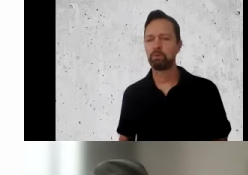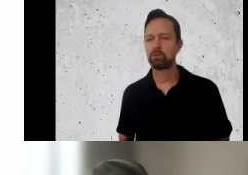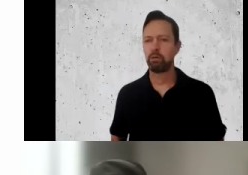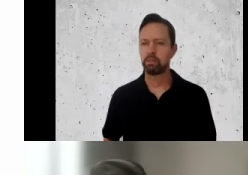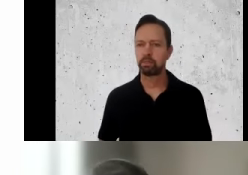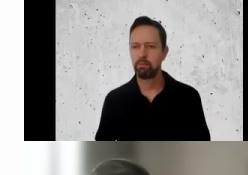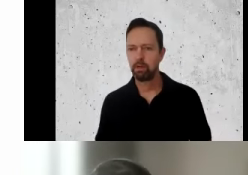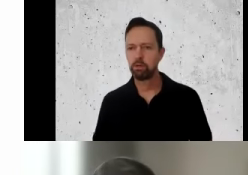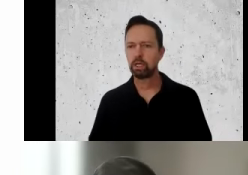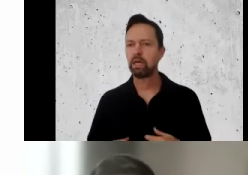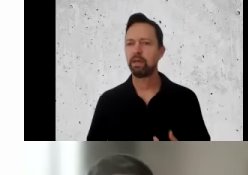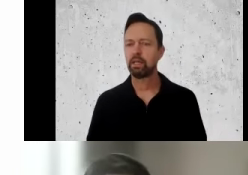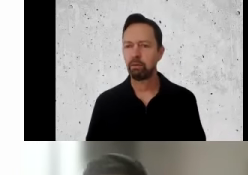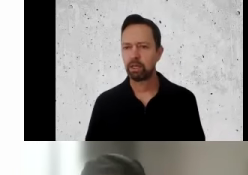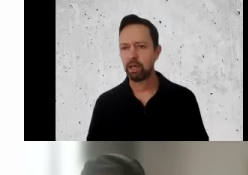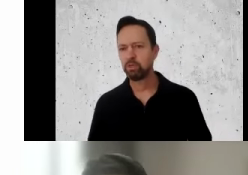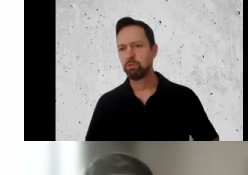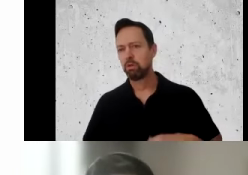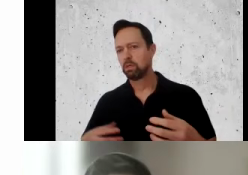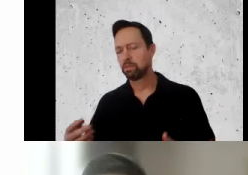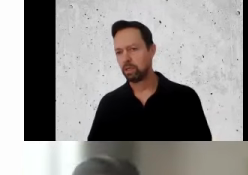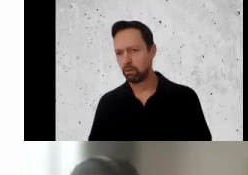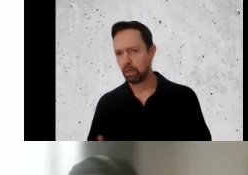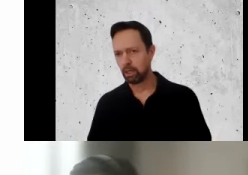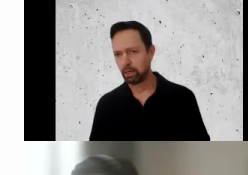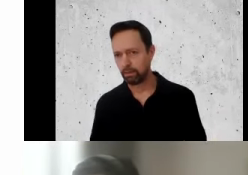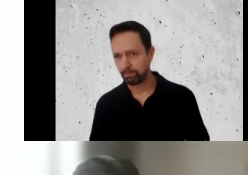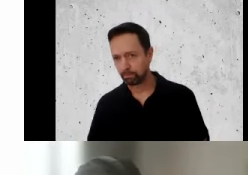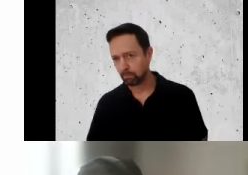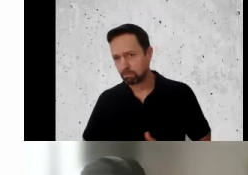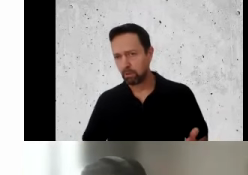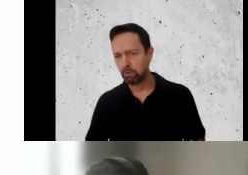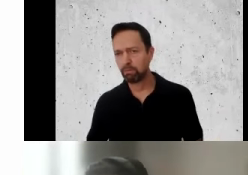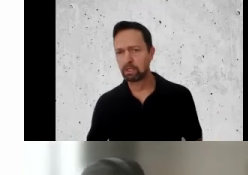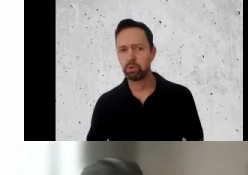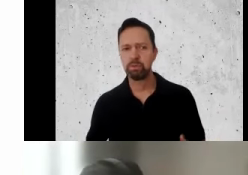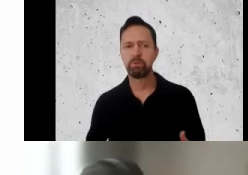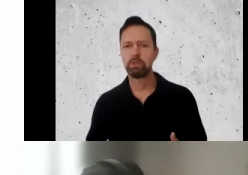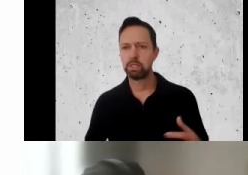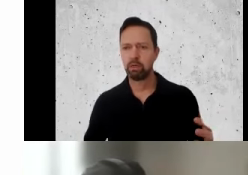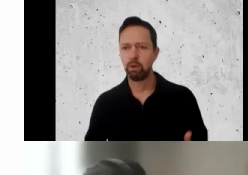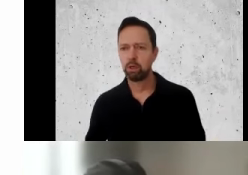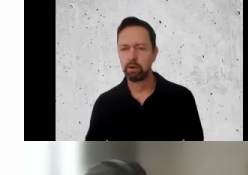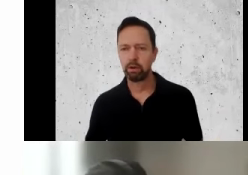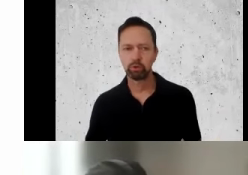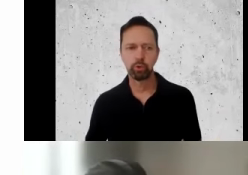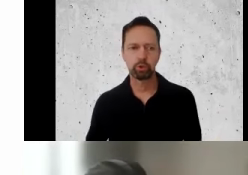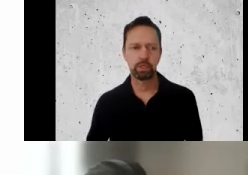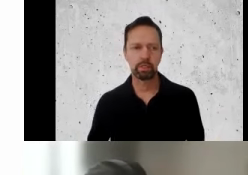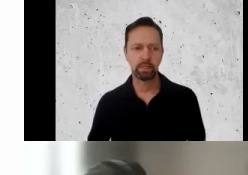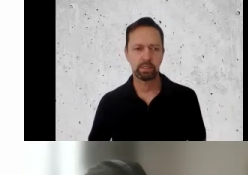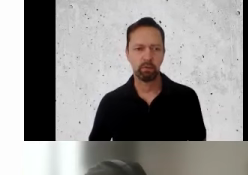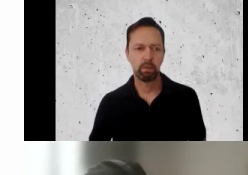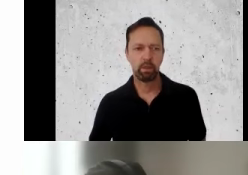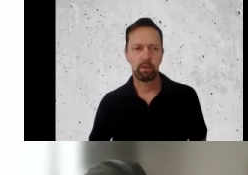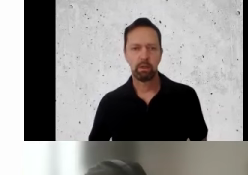planta os próprios tomates. E o que vai determinar isso? Seriam várias coisas, mas podia ser a ver com os custos